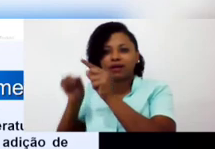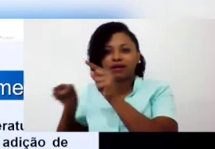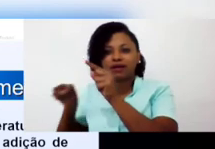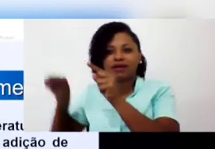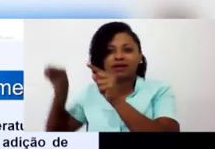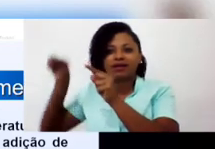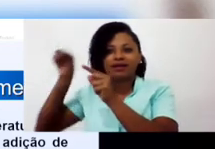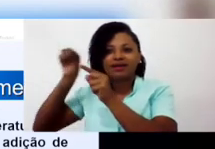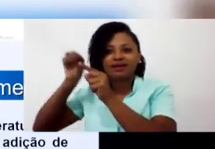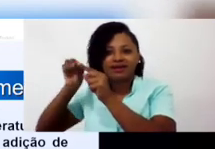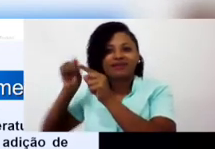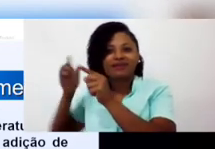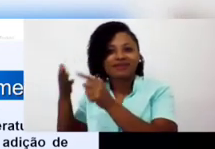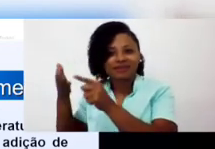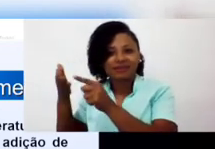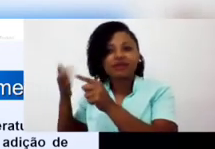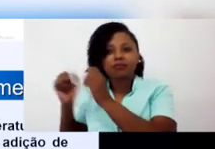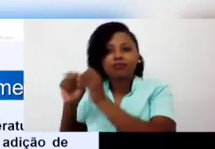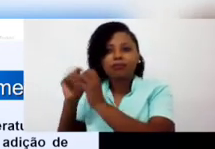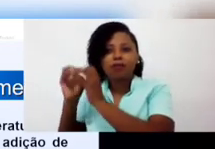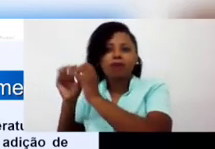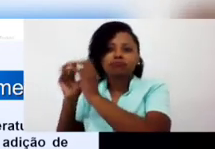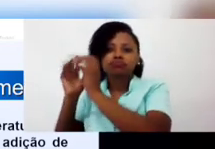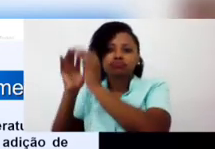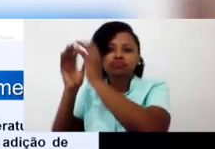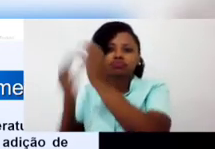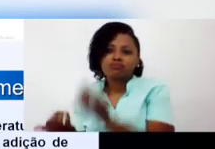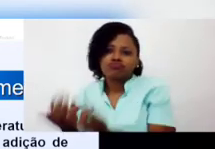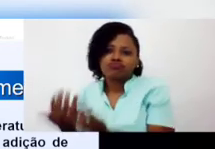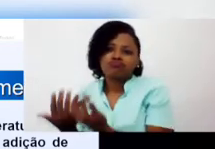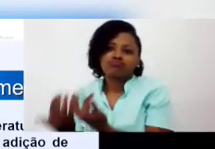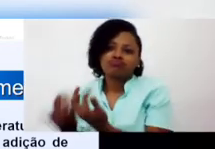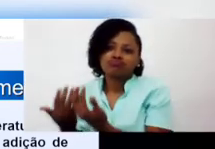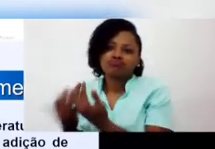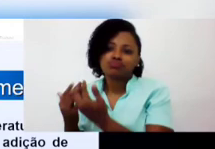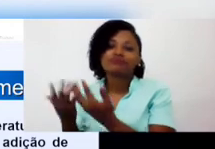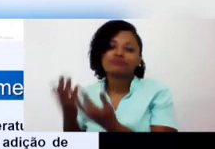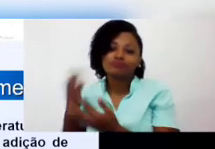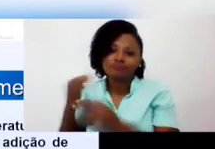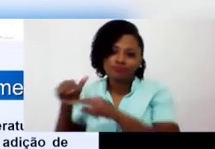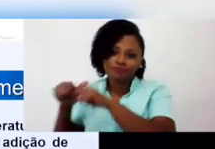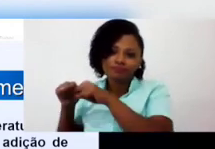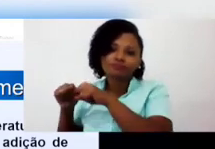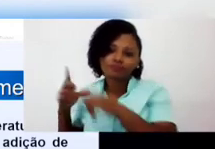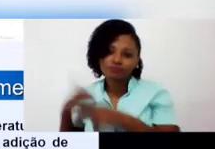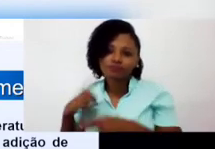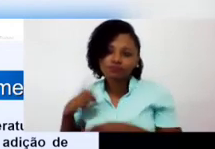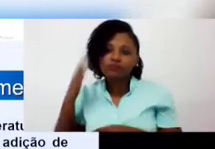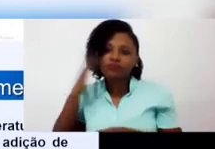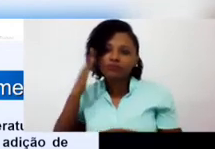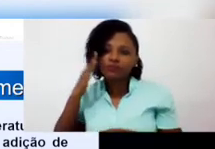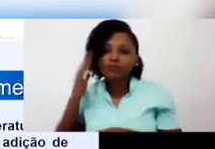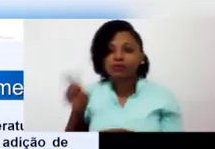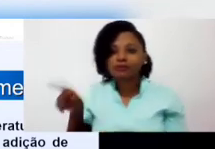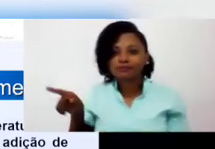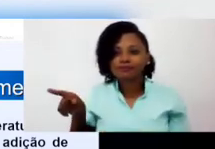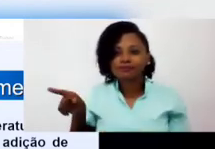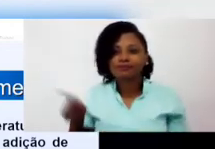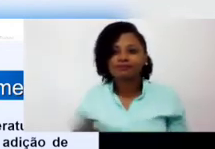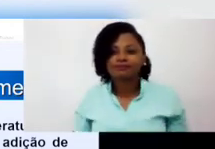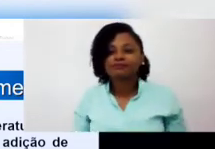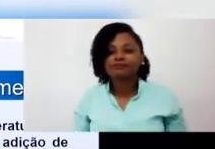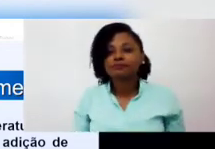assim a pressão até vencer a pressão externa. Por isso que as bolhas vão subindo até chegar no gargalo,